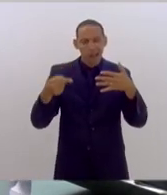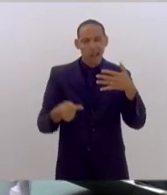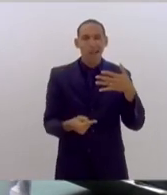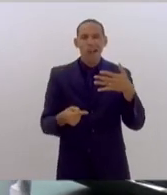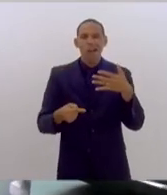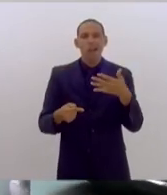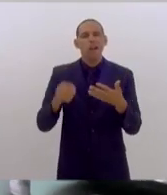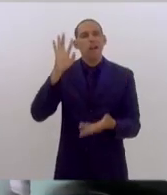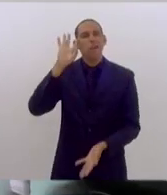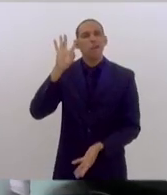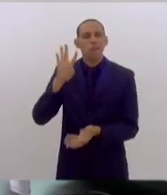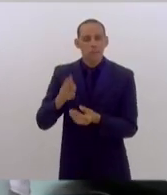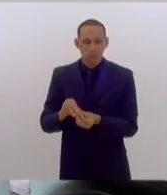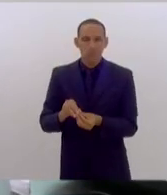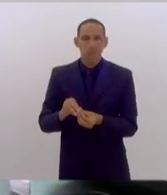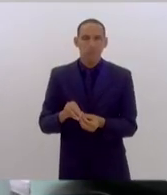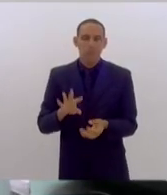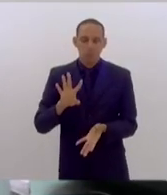decorrem